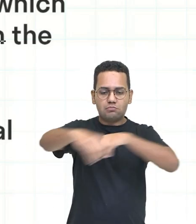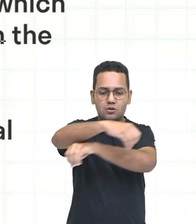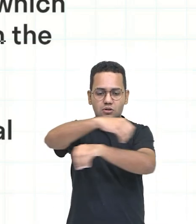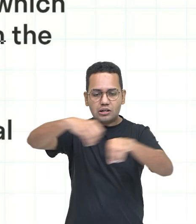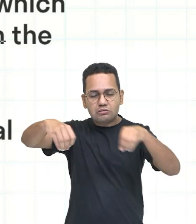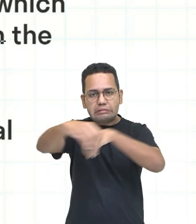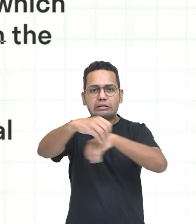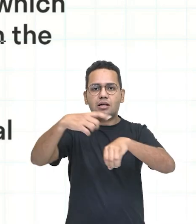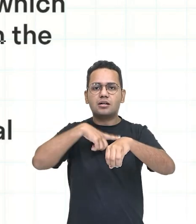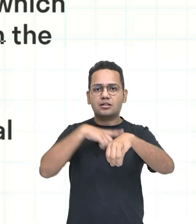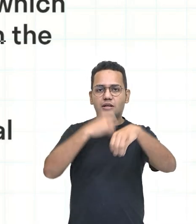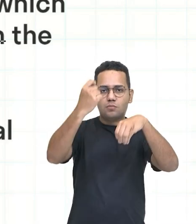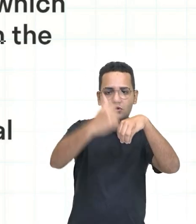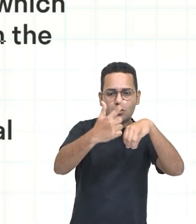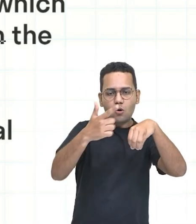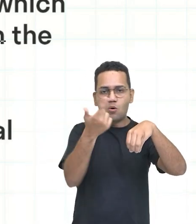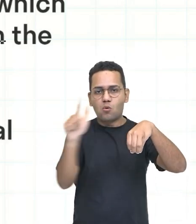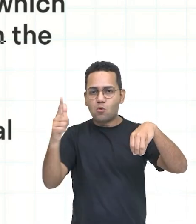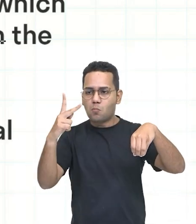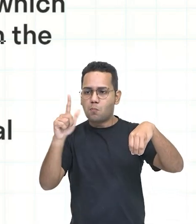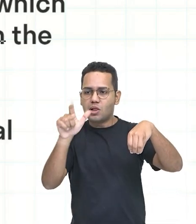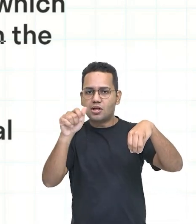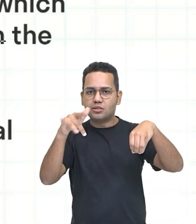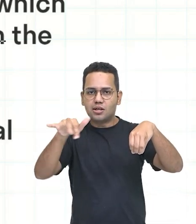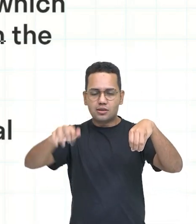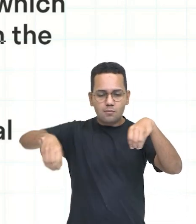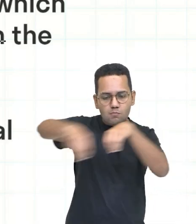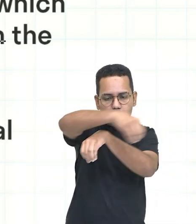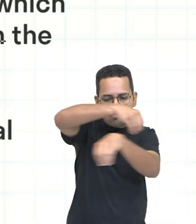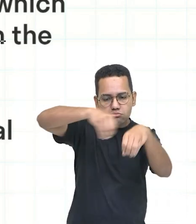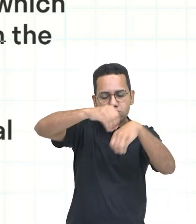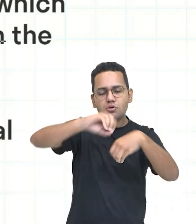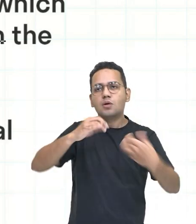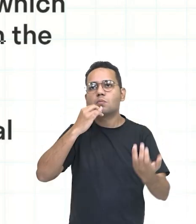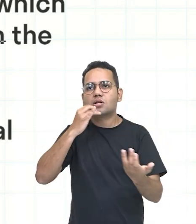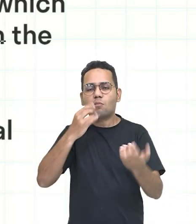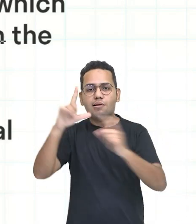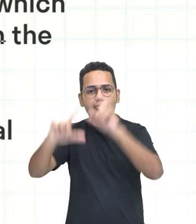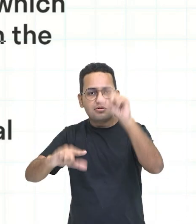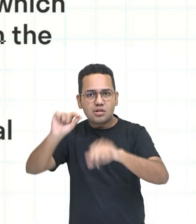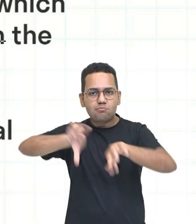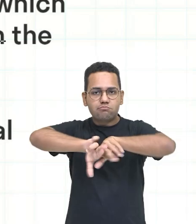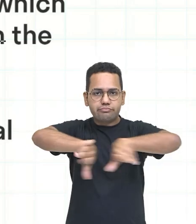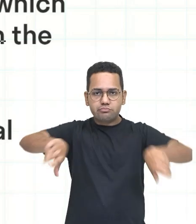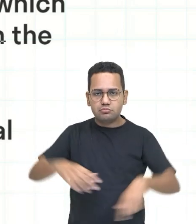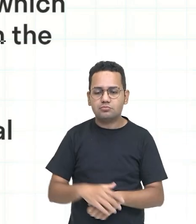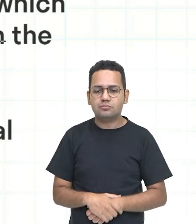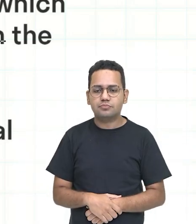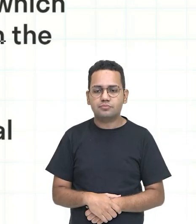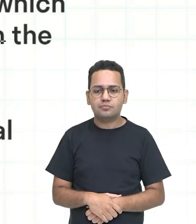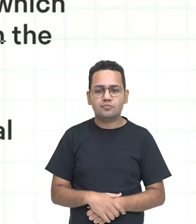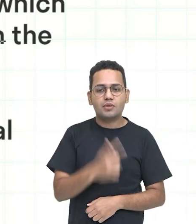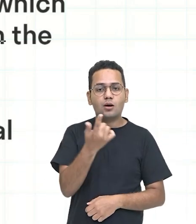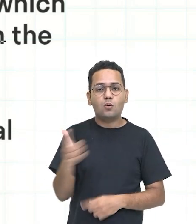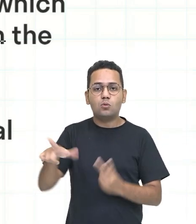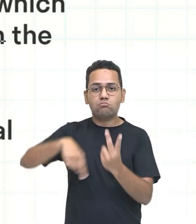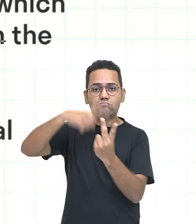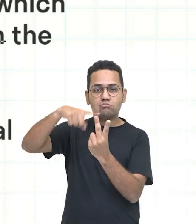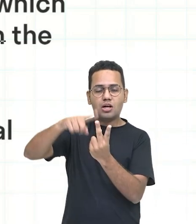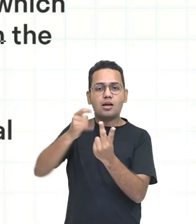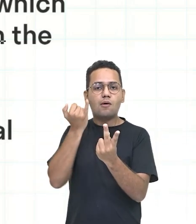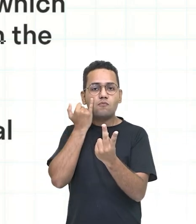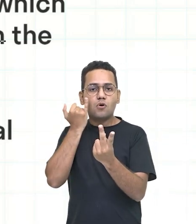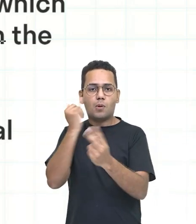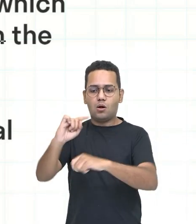exemplo, com o Sol, com as estrelas e tal, como é que funciona essa dinâmica. E aí nós temos uma mecânica quântica, que é quando a